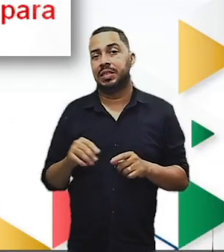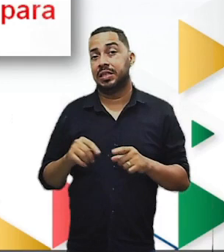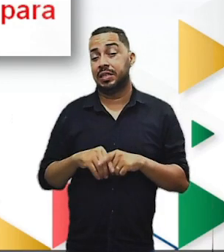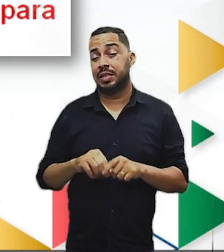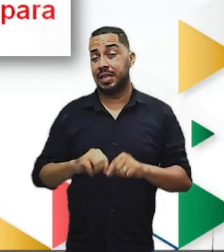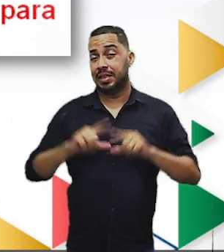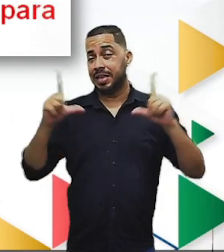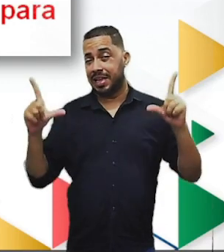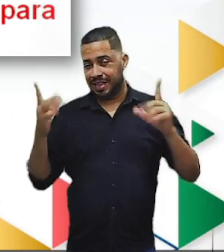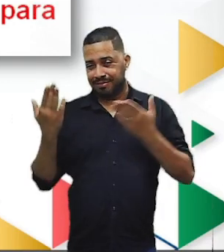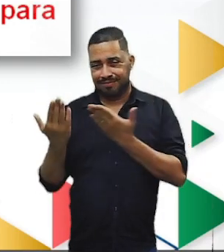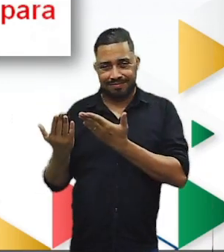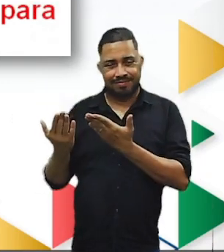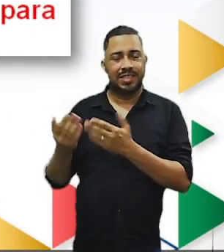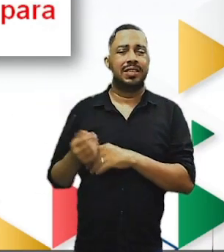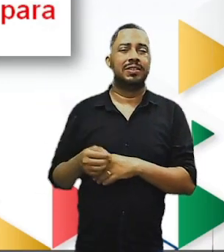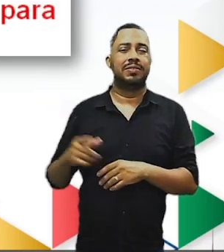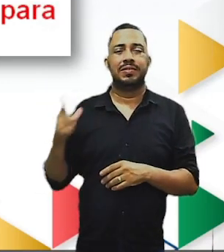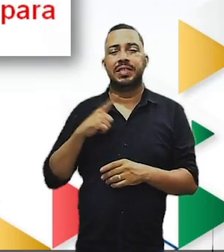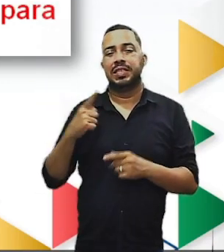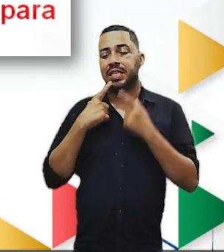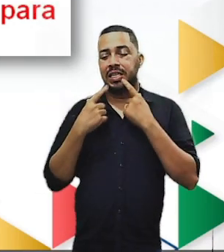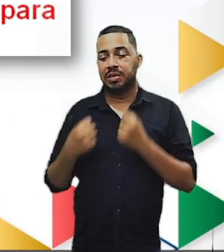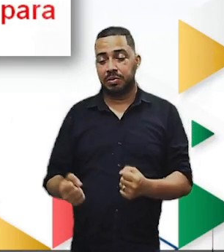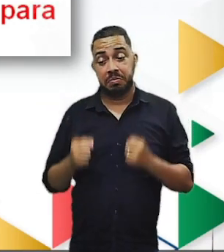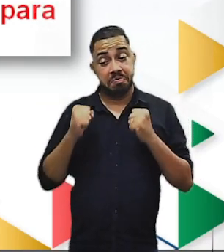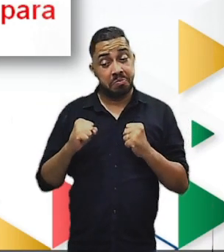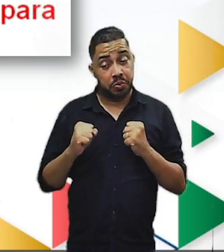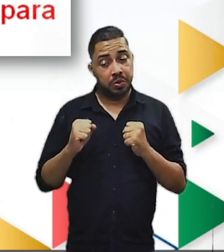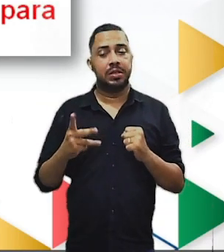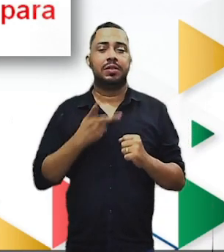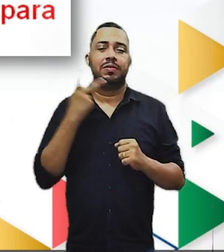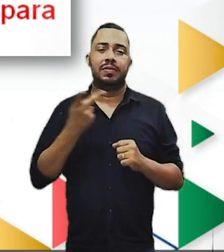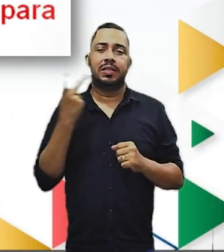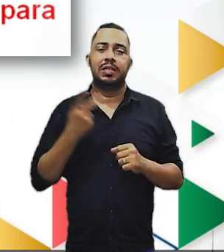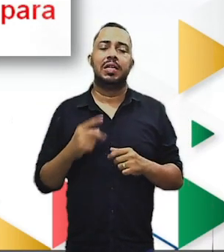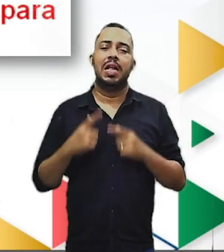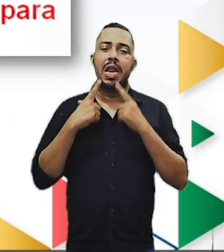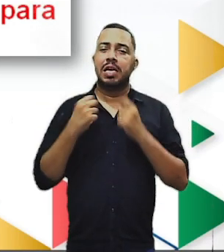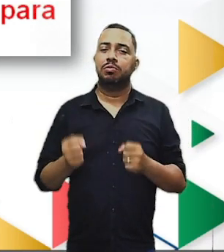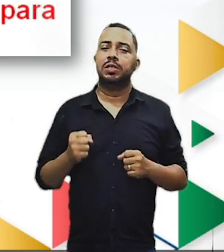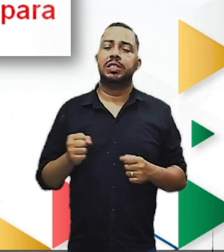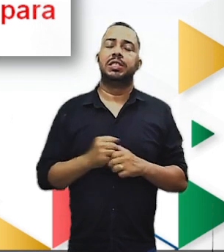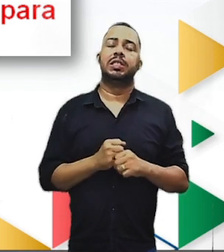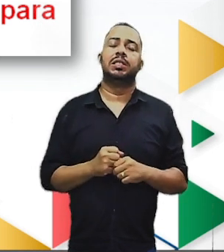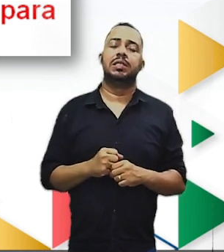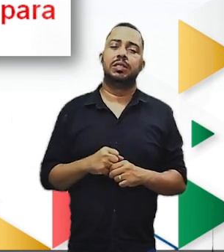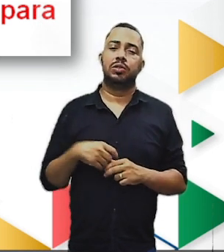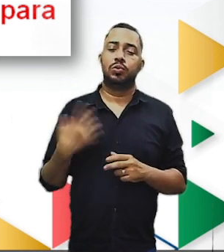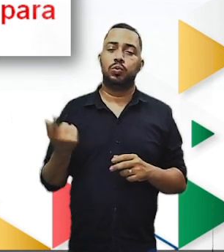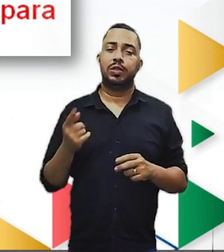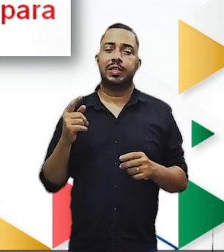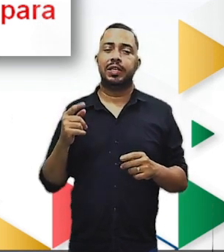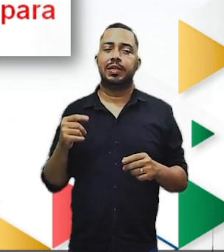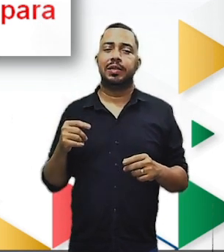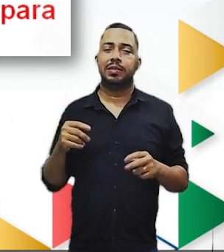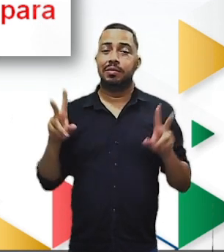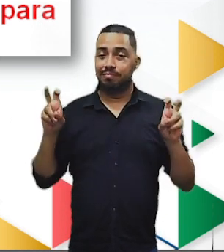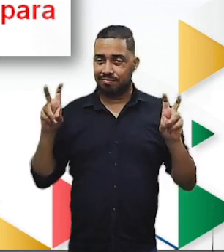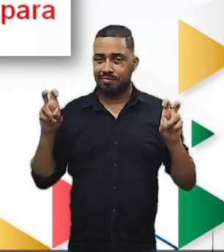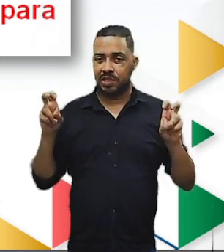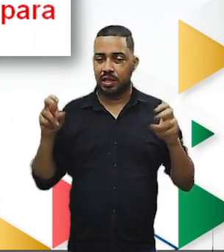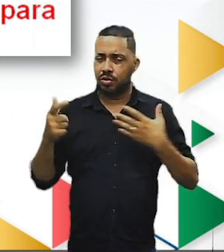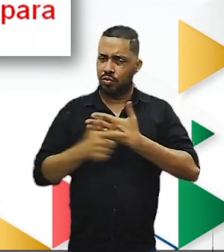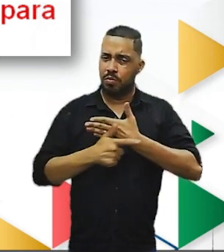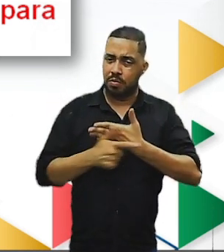acompanhe comigo sobre a questão da linguagem. Podemos dizer que a linguagem, sobretudo no que se refere à sua função